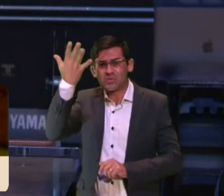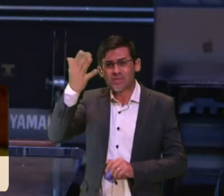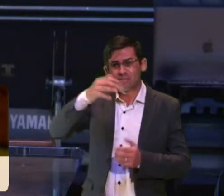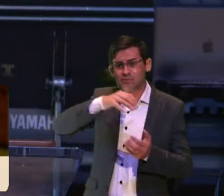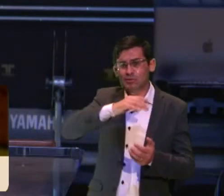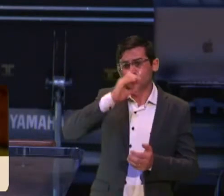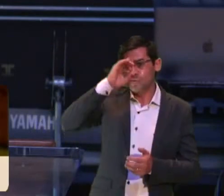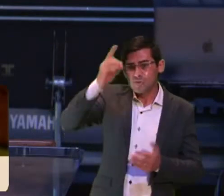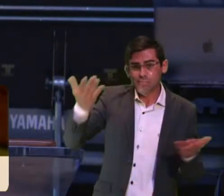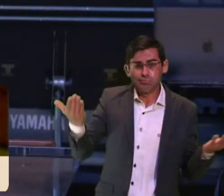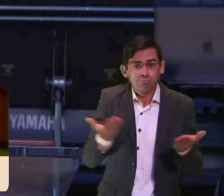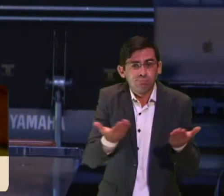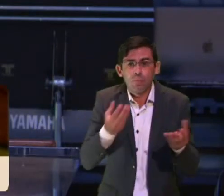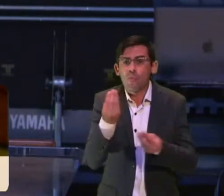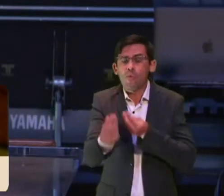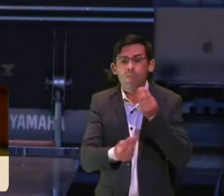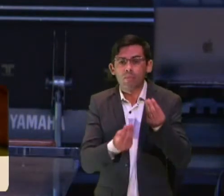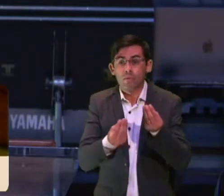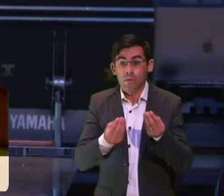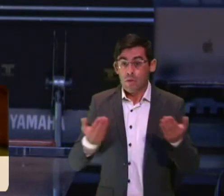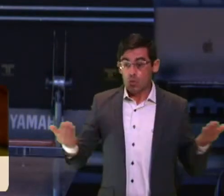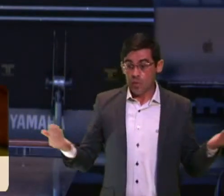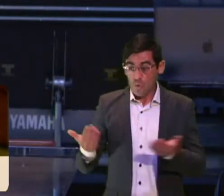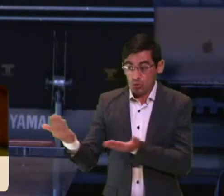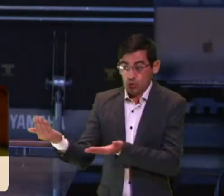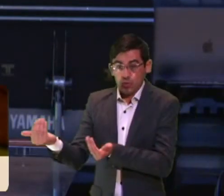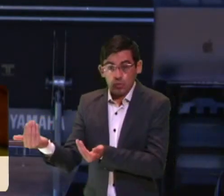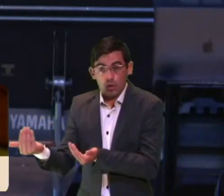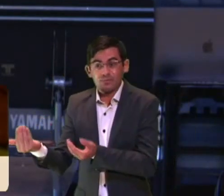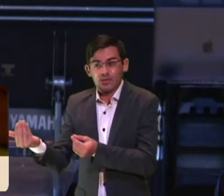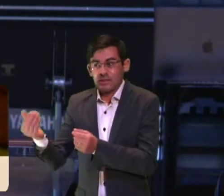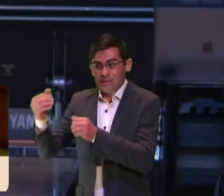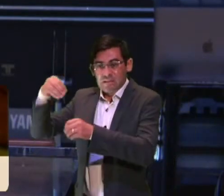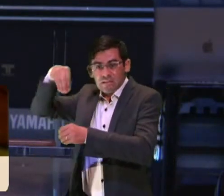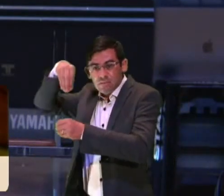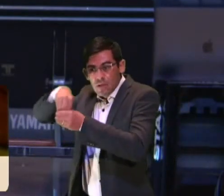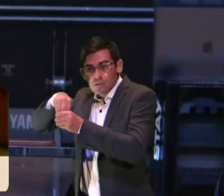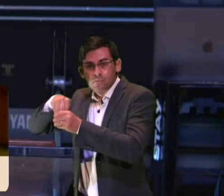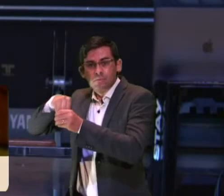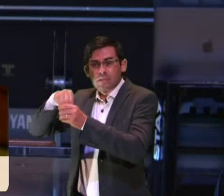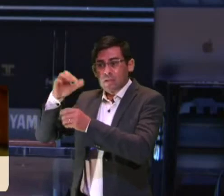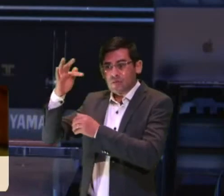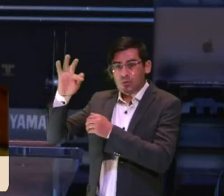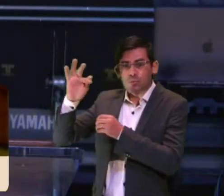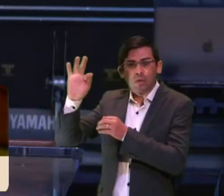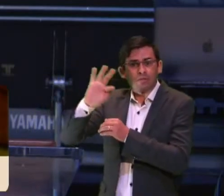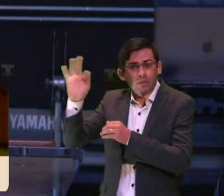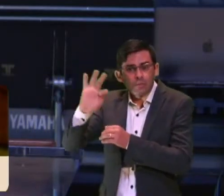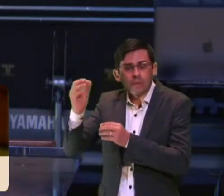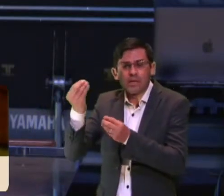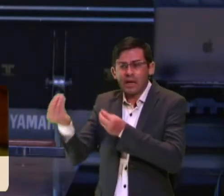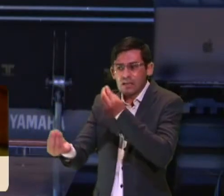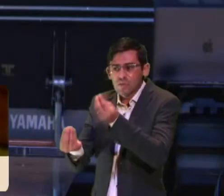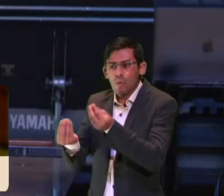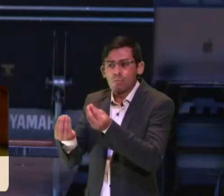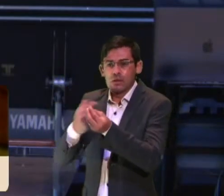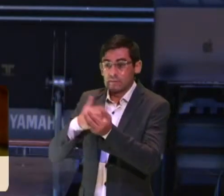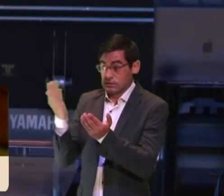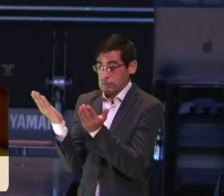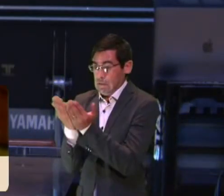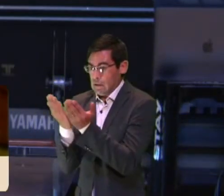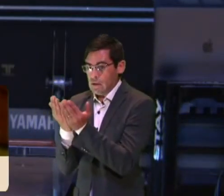em nossos dias. Hoje os jovens são reprimidos nas faculdades. Hoje, quando você pensa